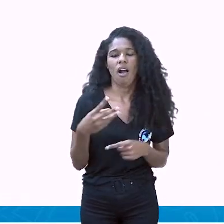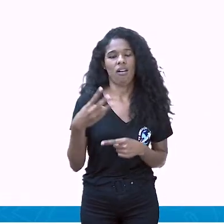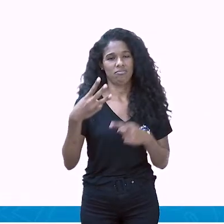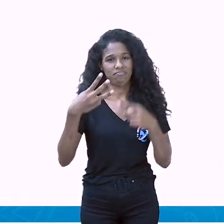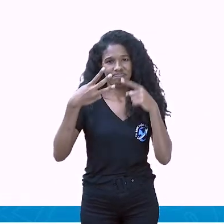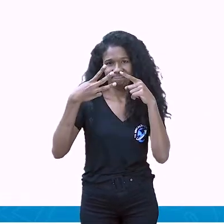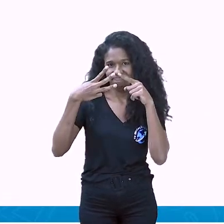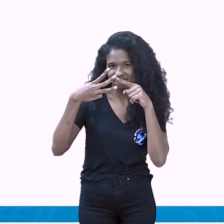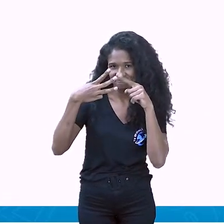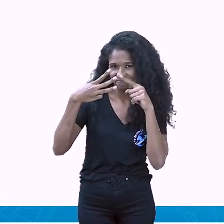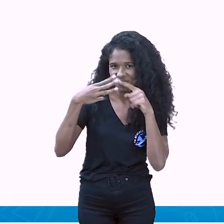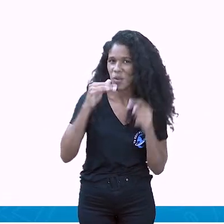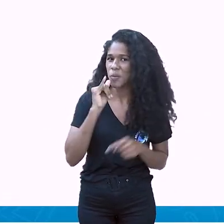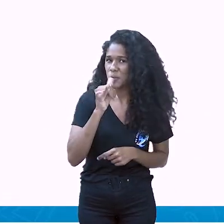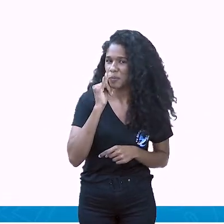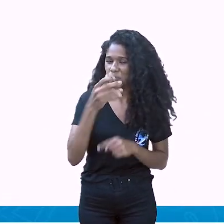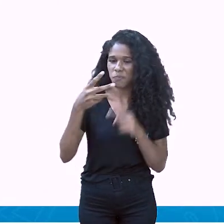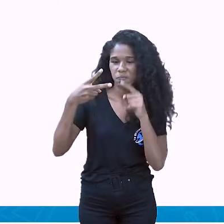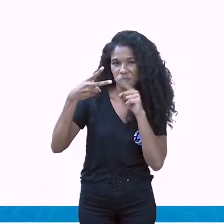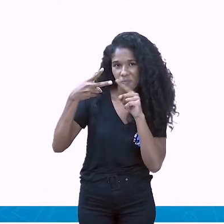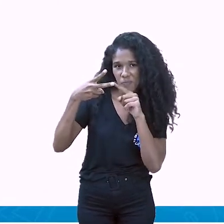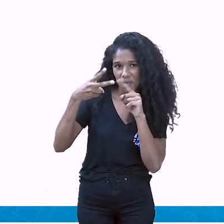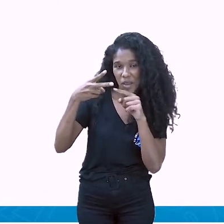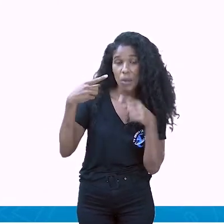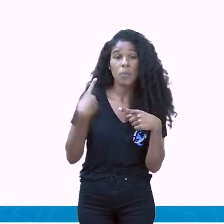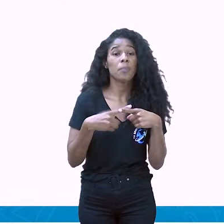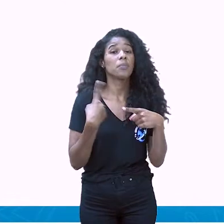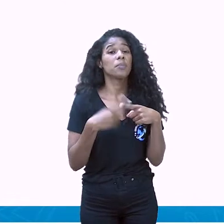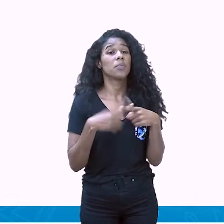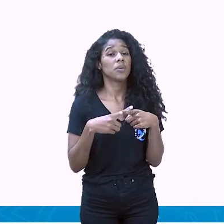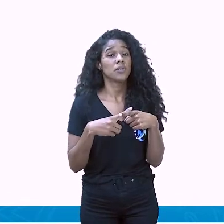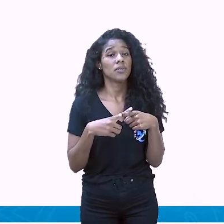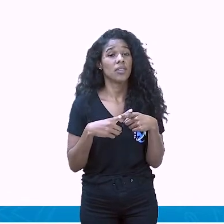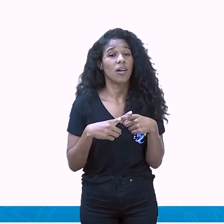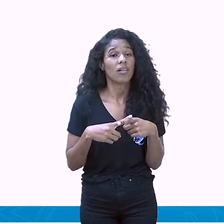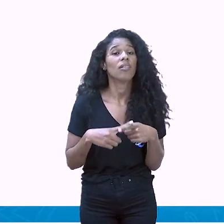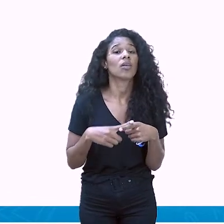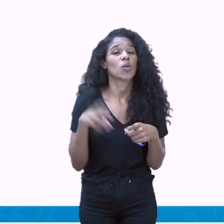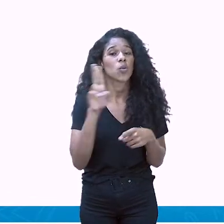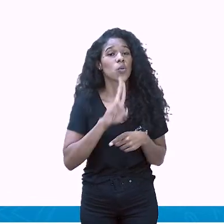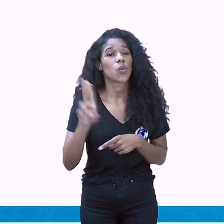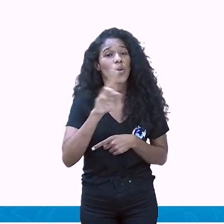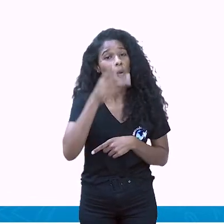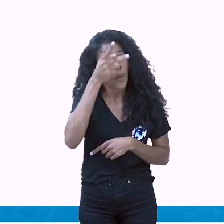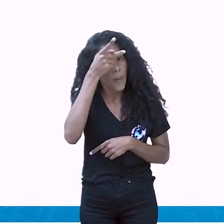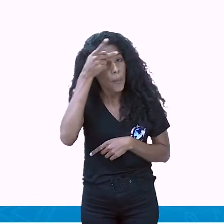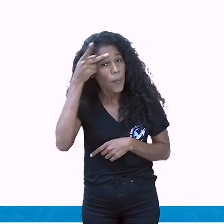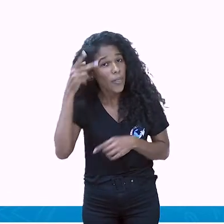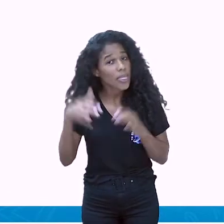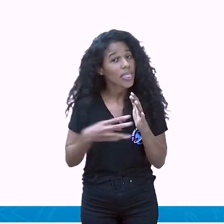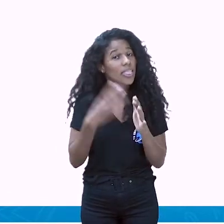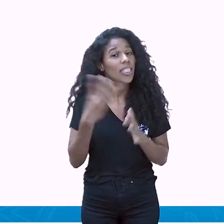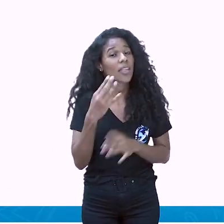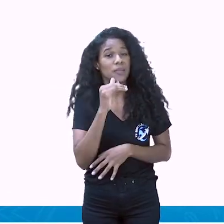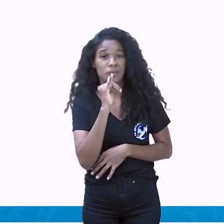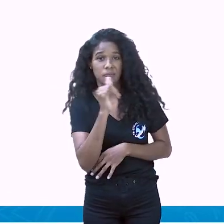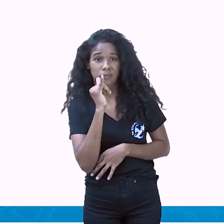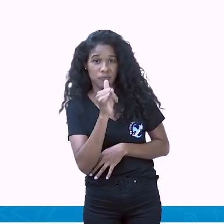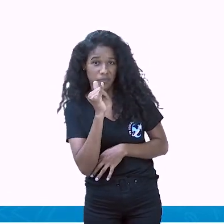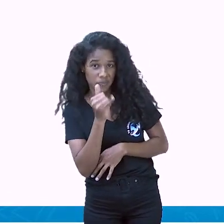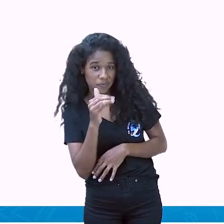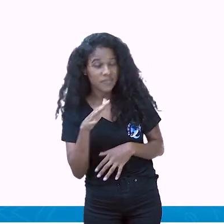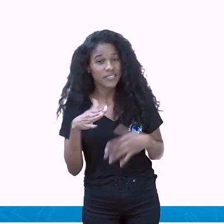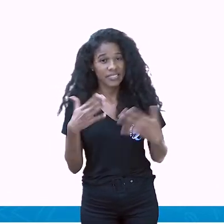Observador. Agora, por que ele é o narrador observador? Terceira pessoa. Prestar atenção nos verbos, né?